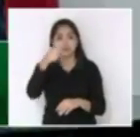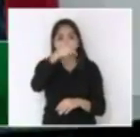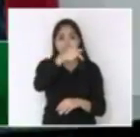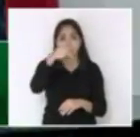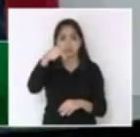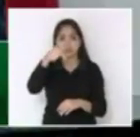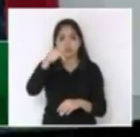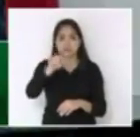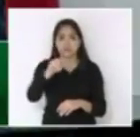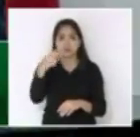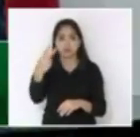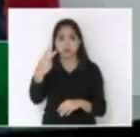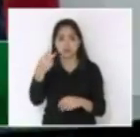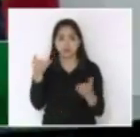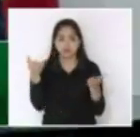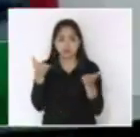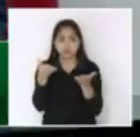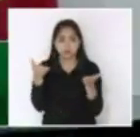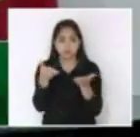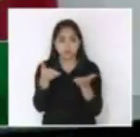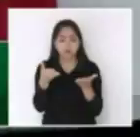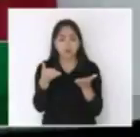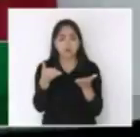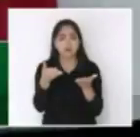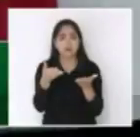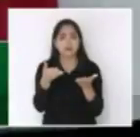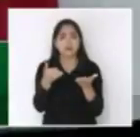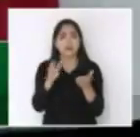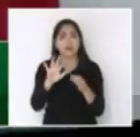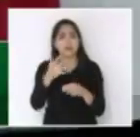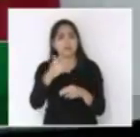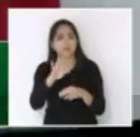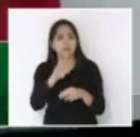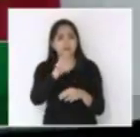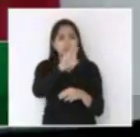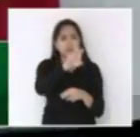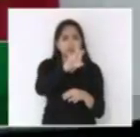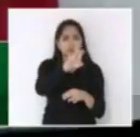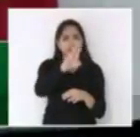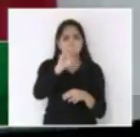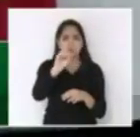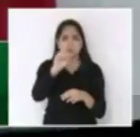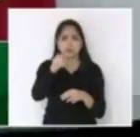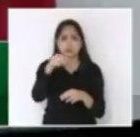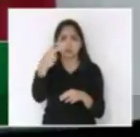77,2 agora, enquanto a média nacional é de 50,2,